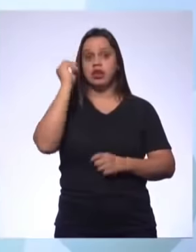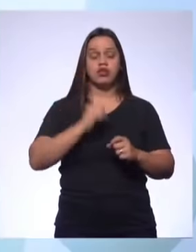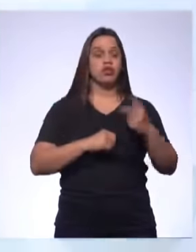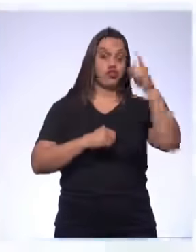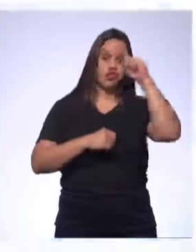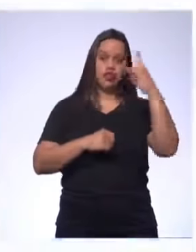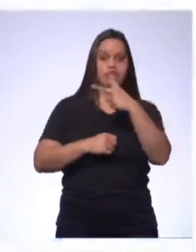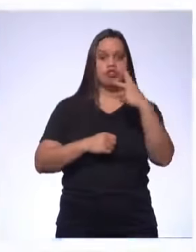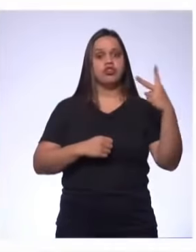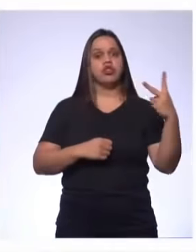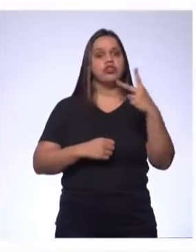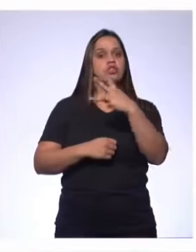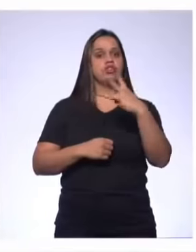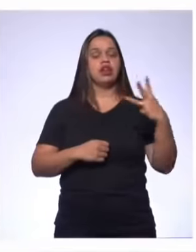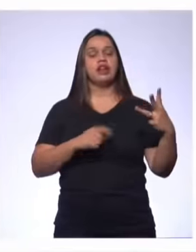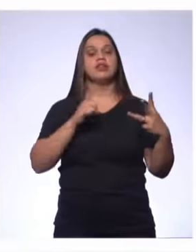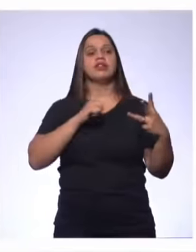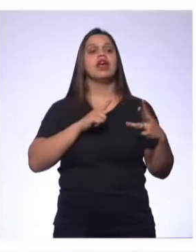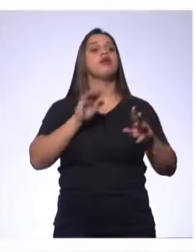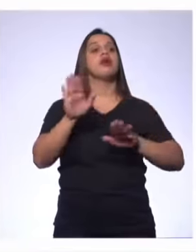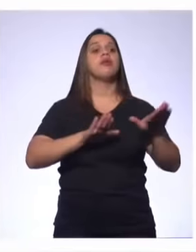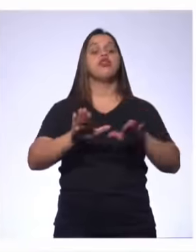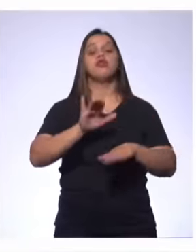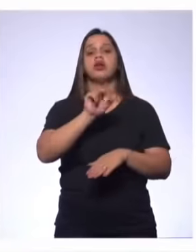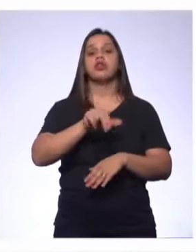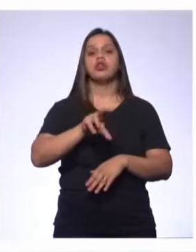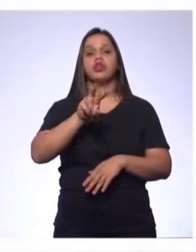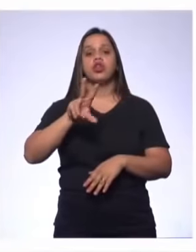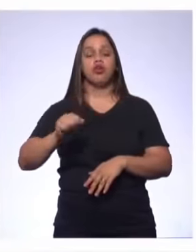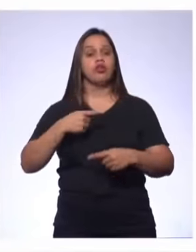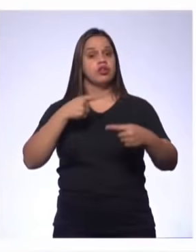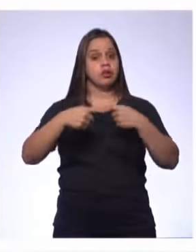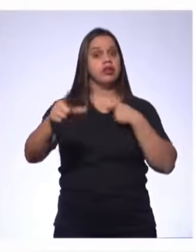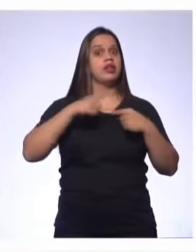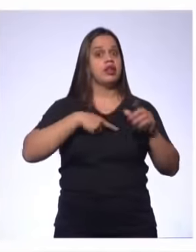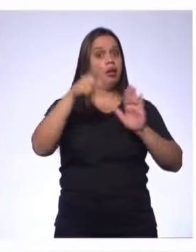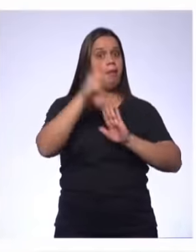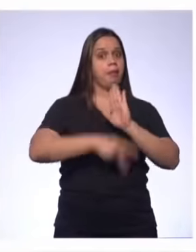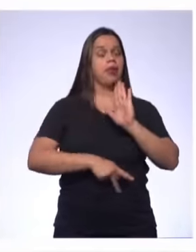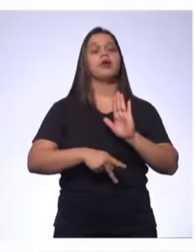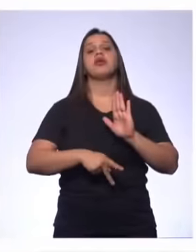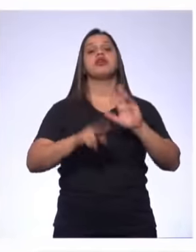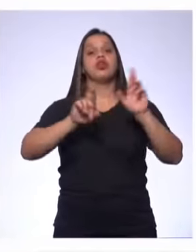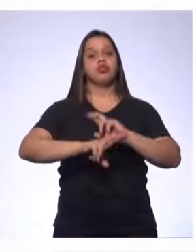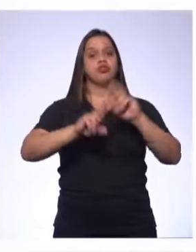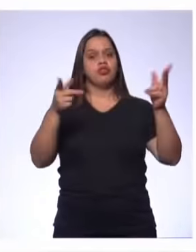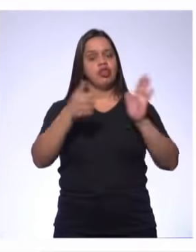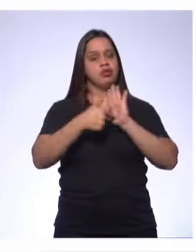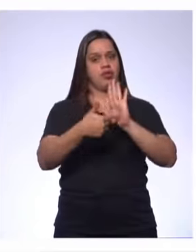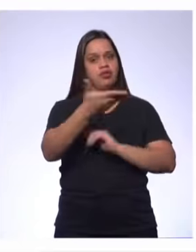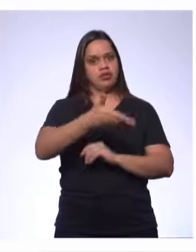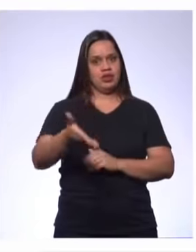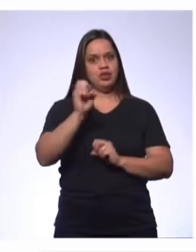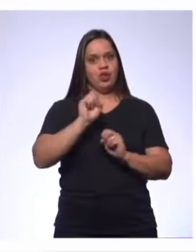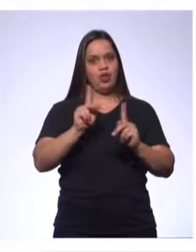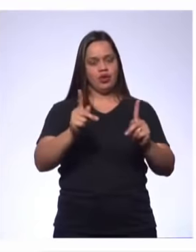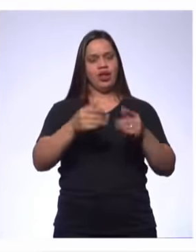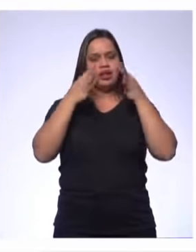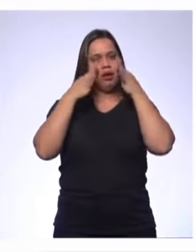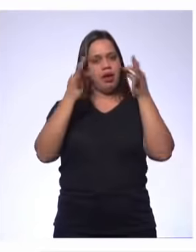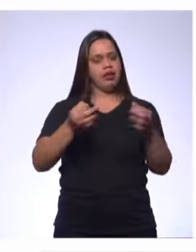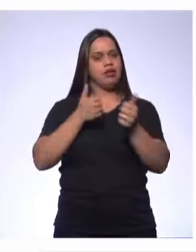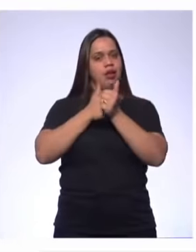22 e dia 23 o Movimento Inova. Então, semana que vem teremos uma programação diferente. Ok, meus amores? Fiquem